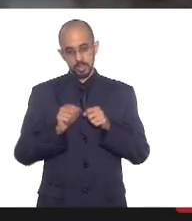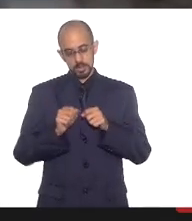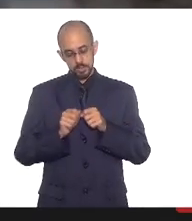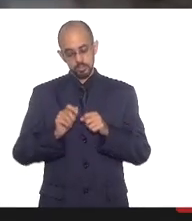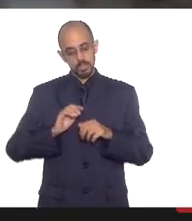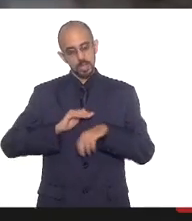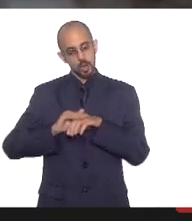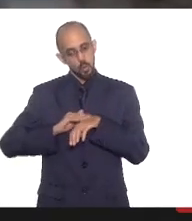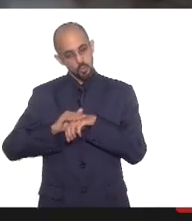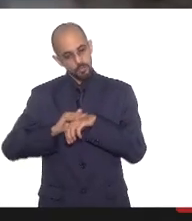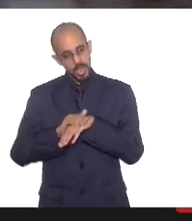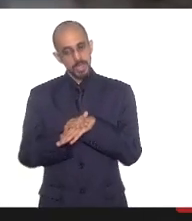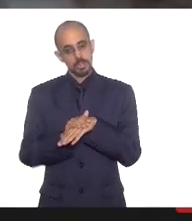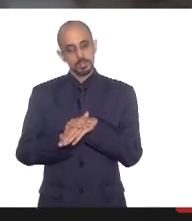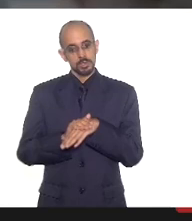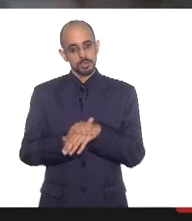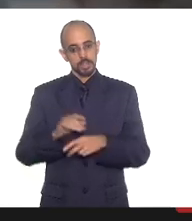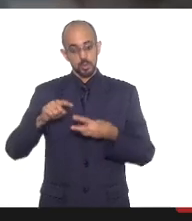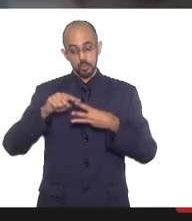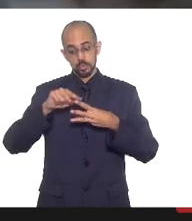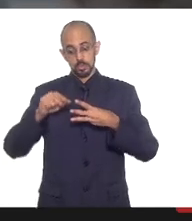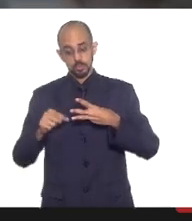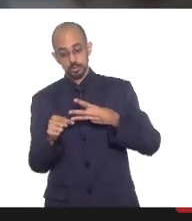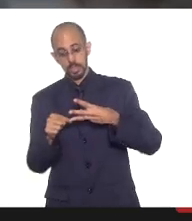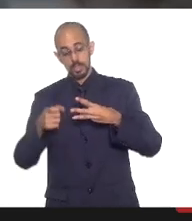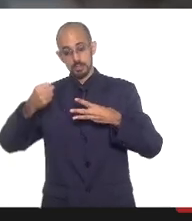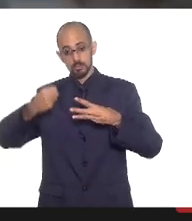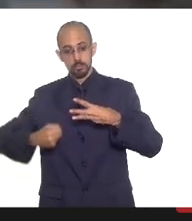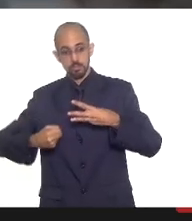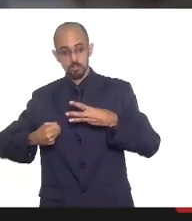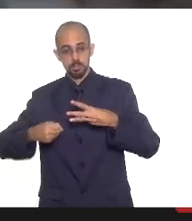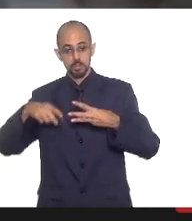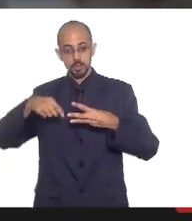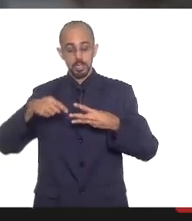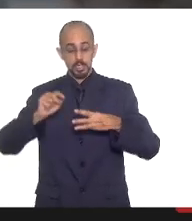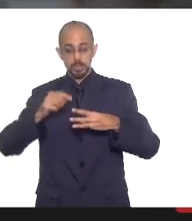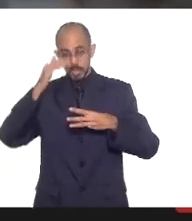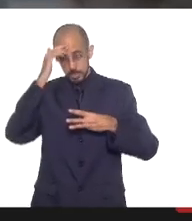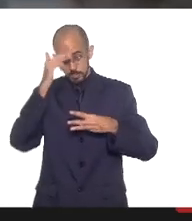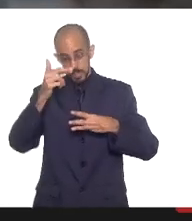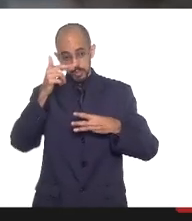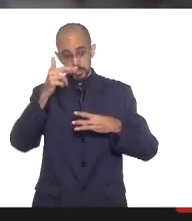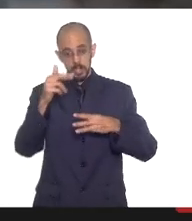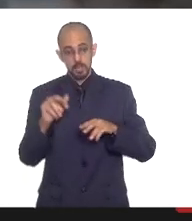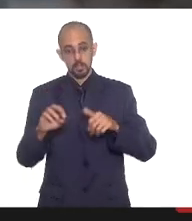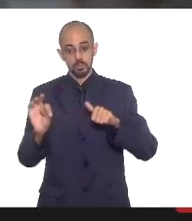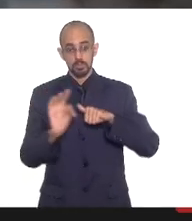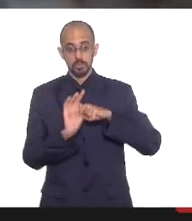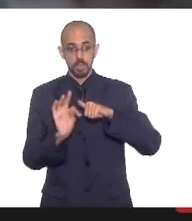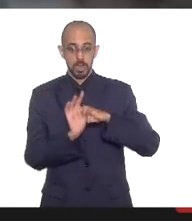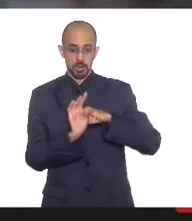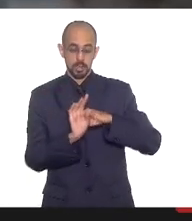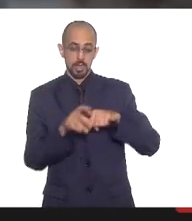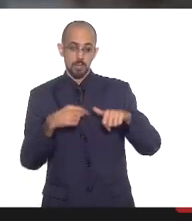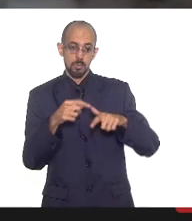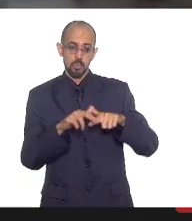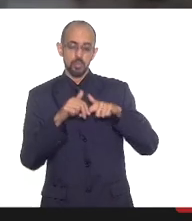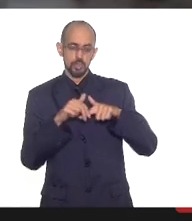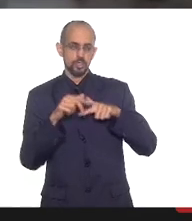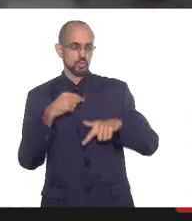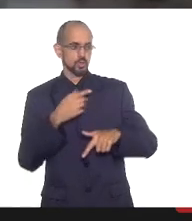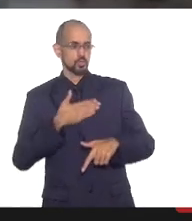forma tripartite seguindo critérios estritamente técnico por isso que sofreu muito Deputado